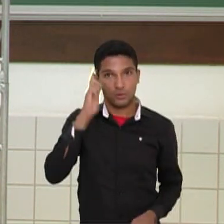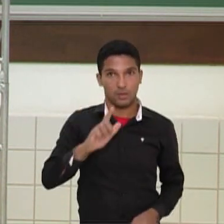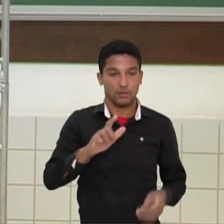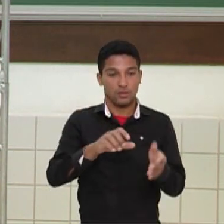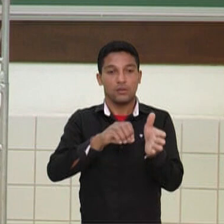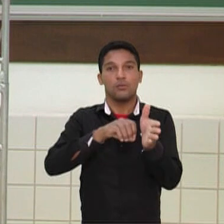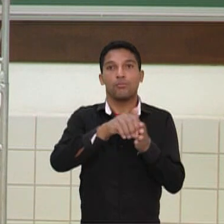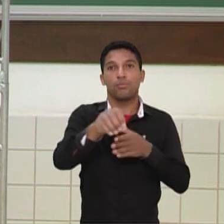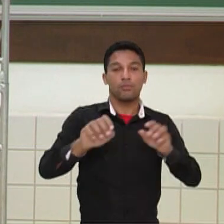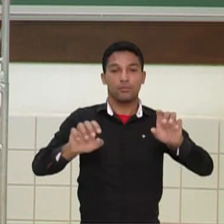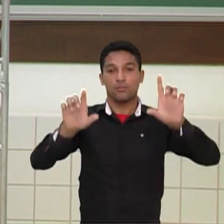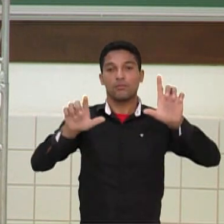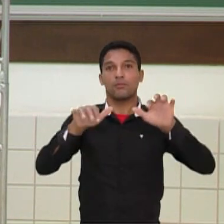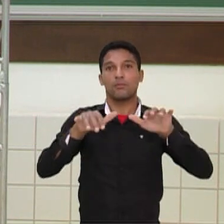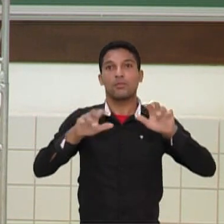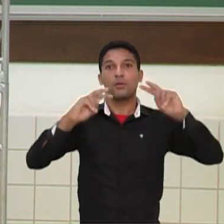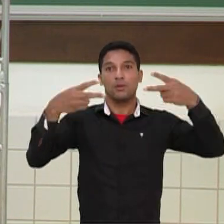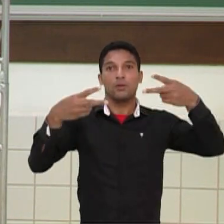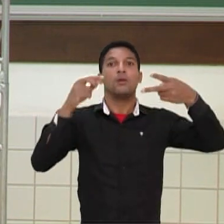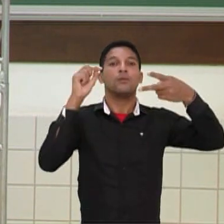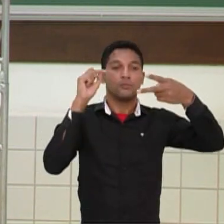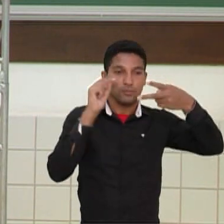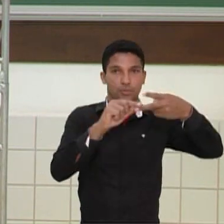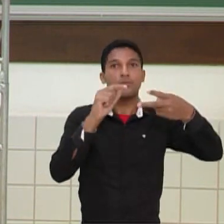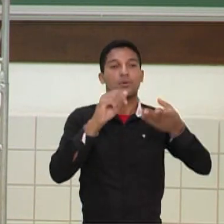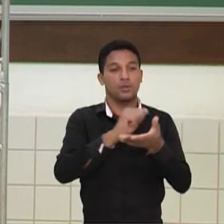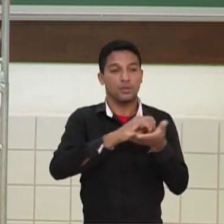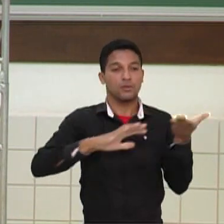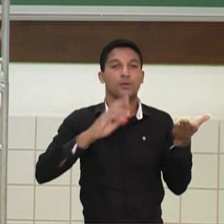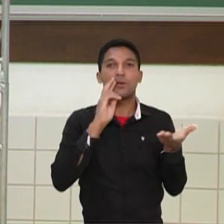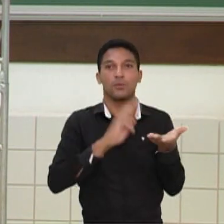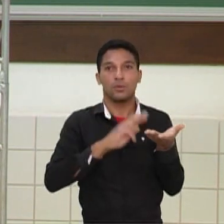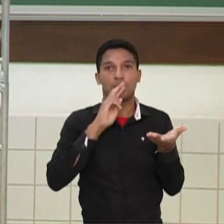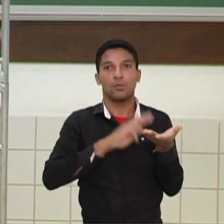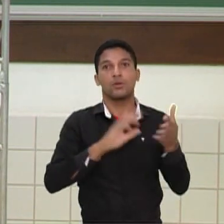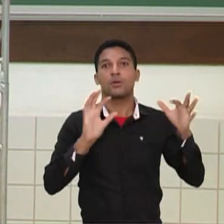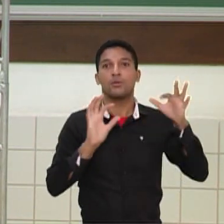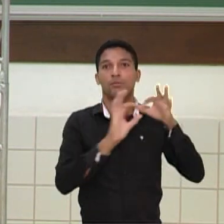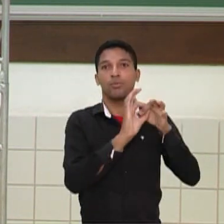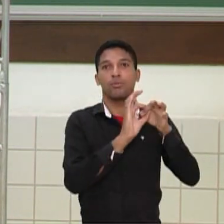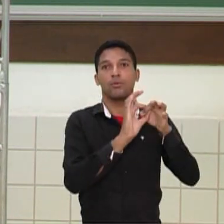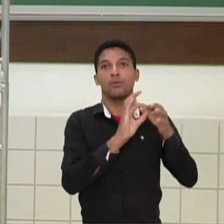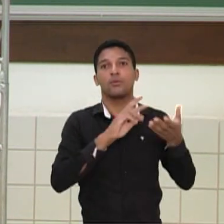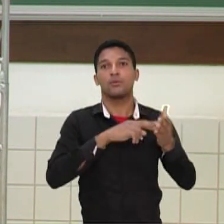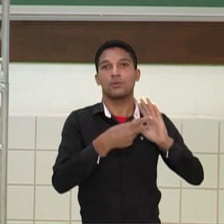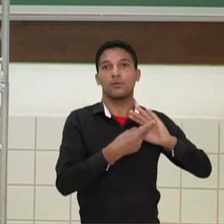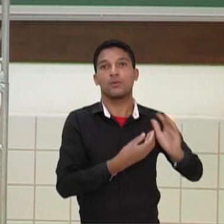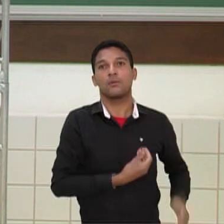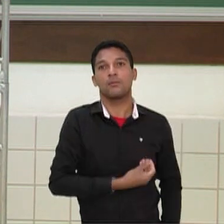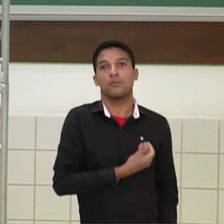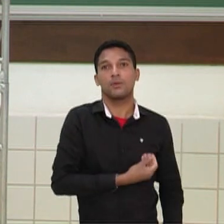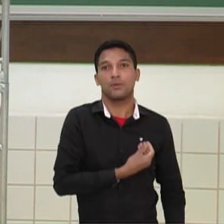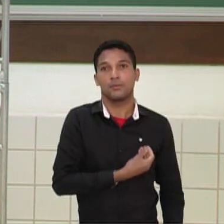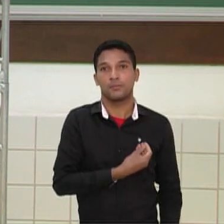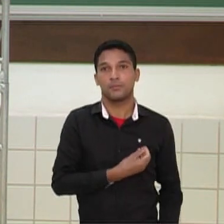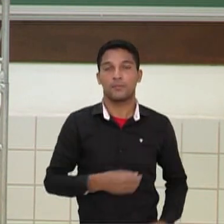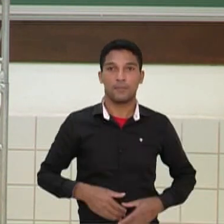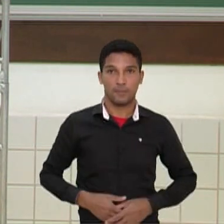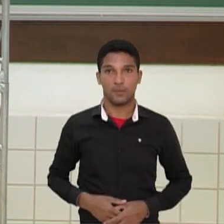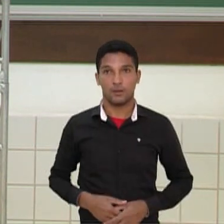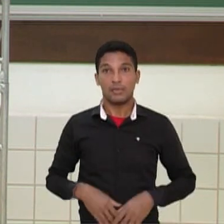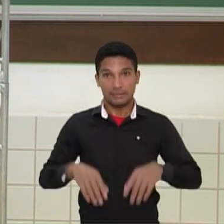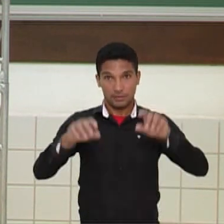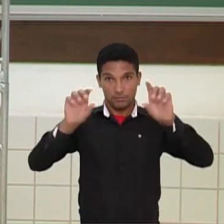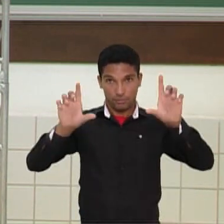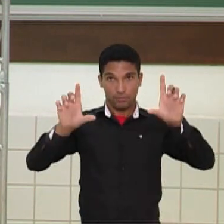as atividades, porque aquilo vai garantir a presença de vocês. Eventualmente, se o seu professor também posta atividades no Classroom,